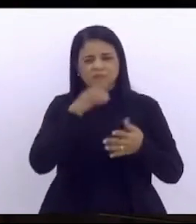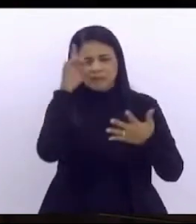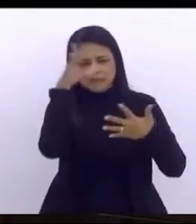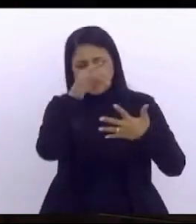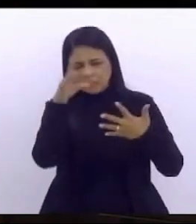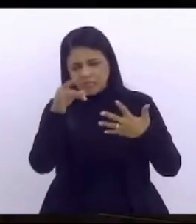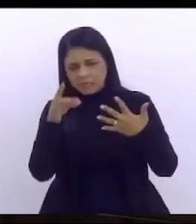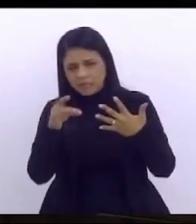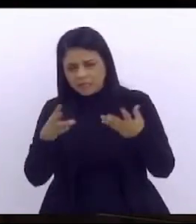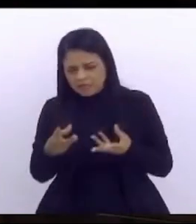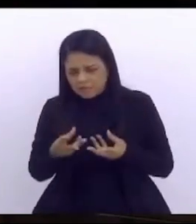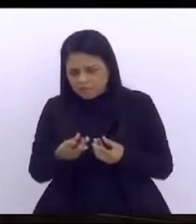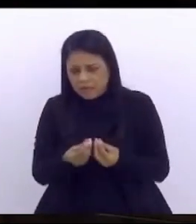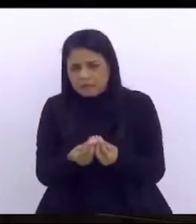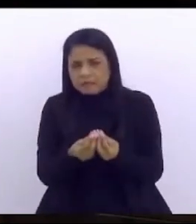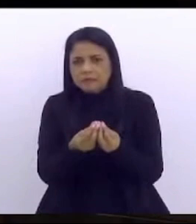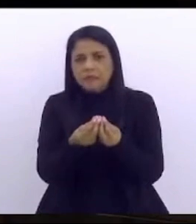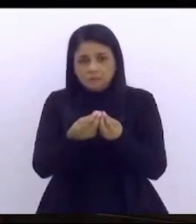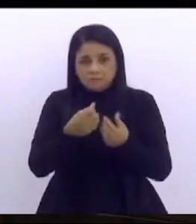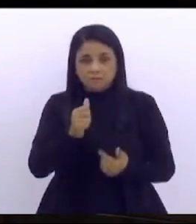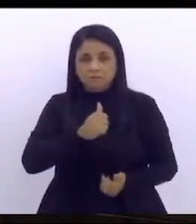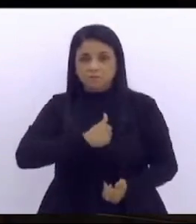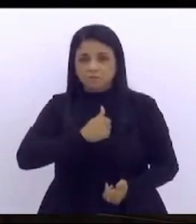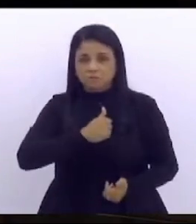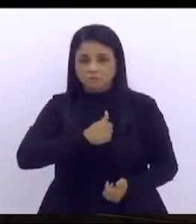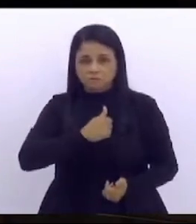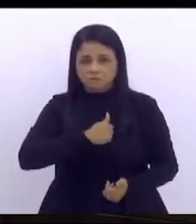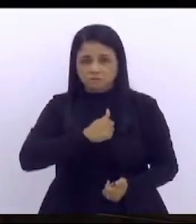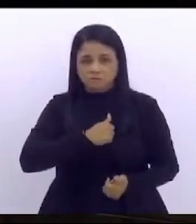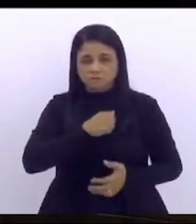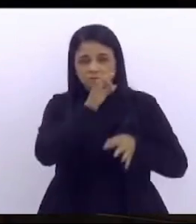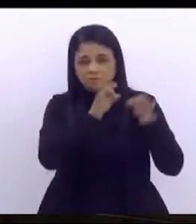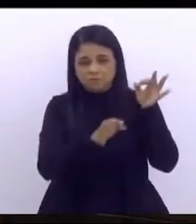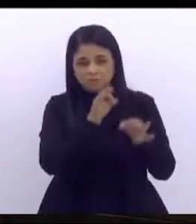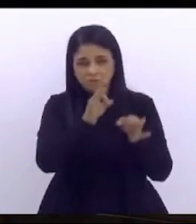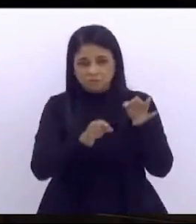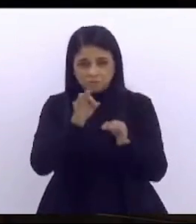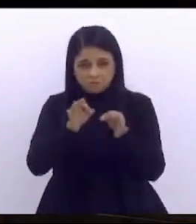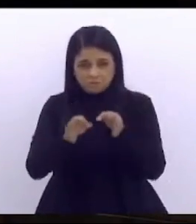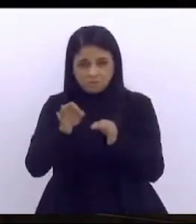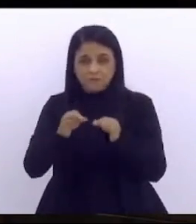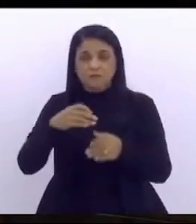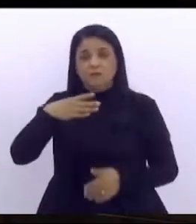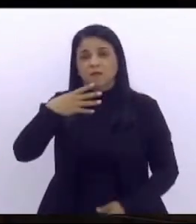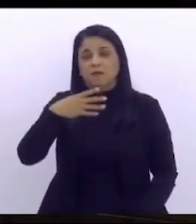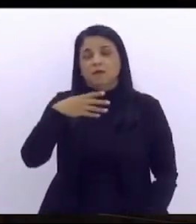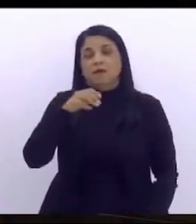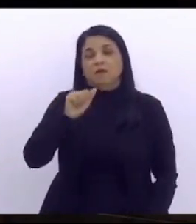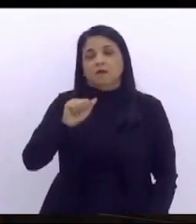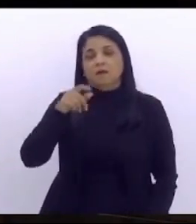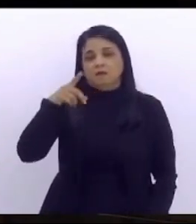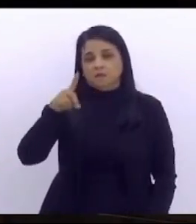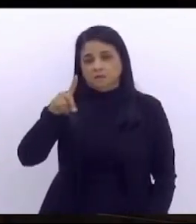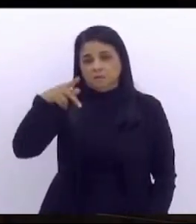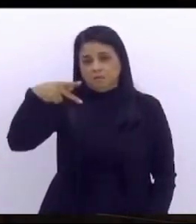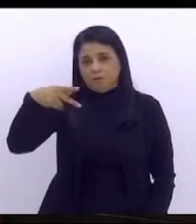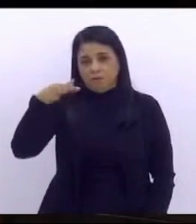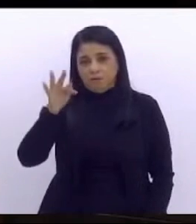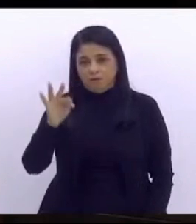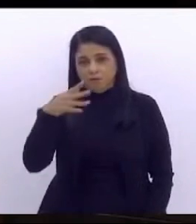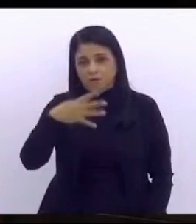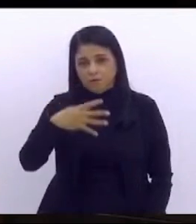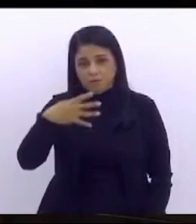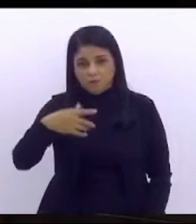fragilidades do ponto de vista jurídico, antropológico, né, da ADPF 442, né,